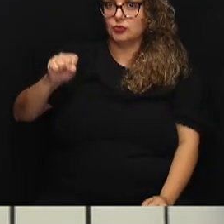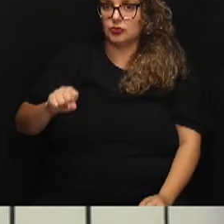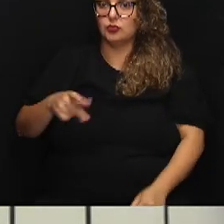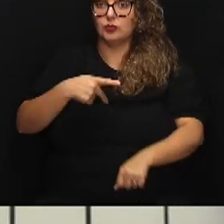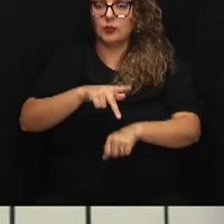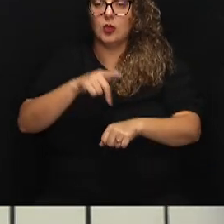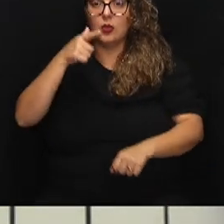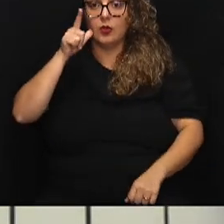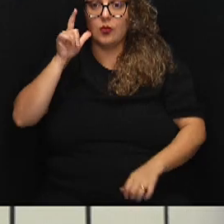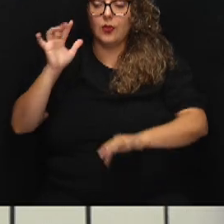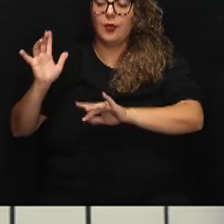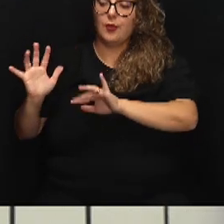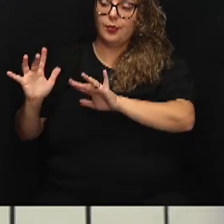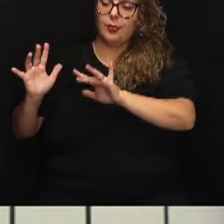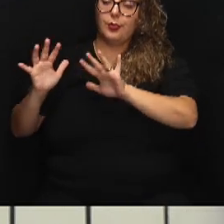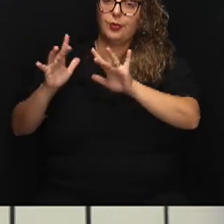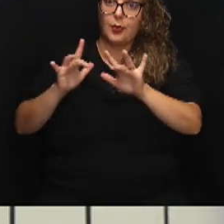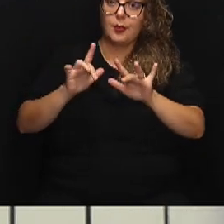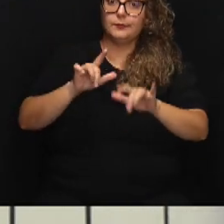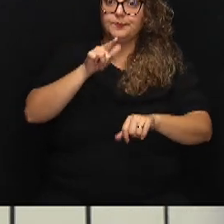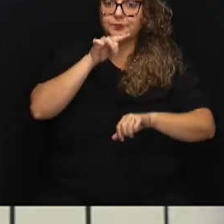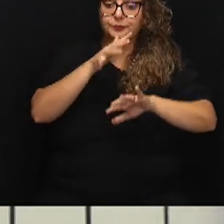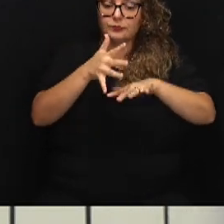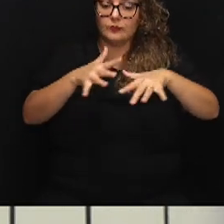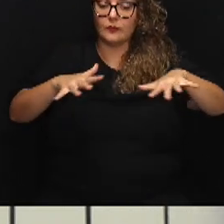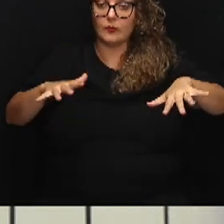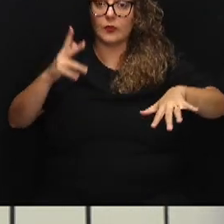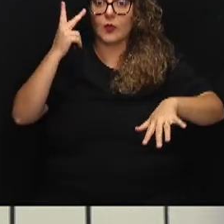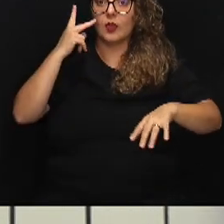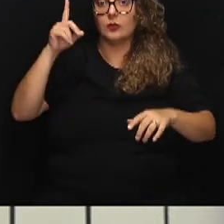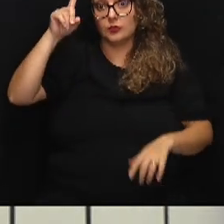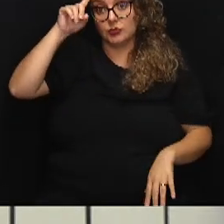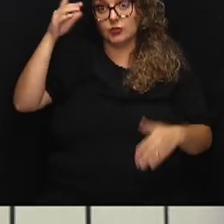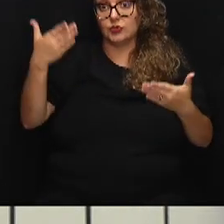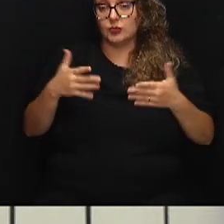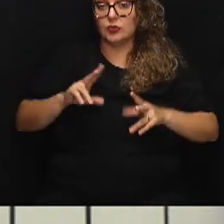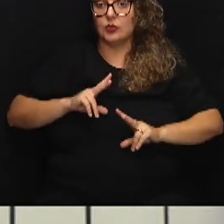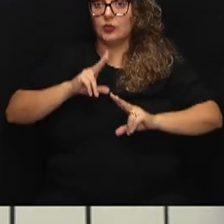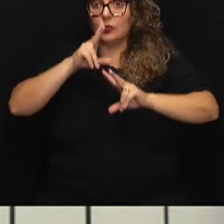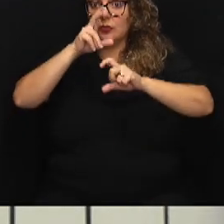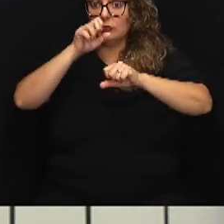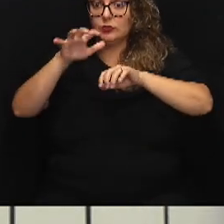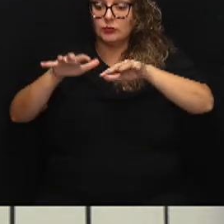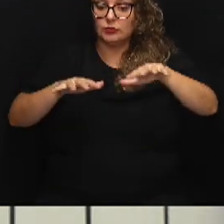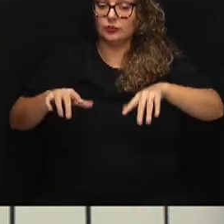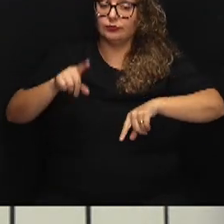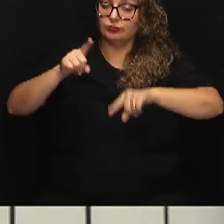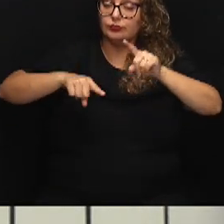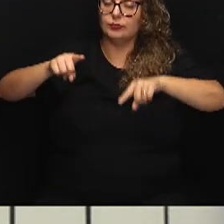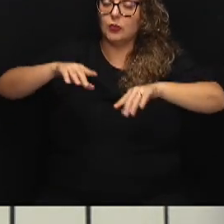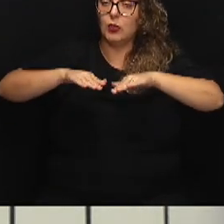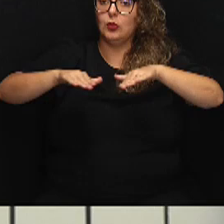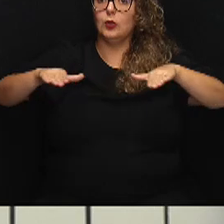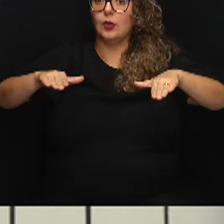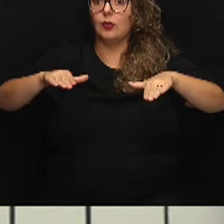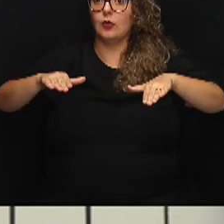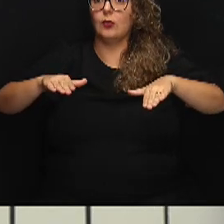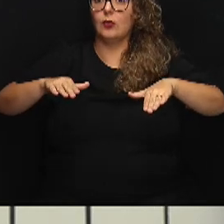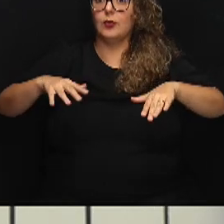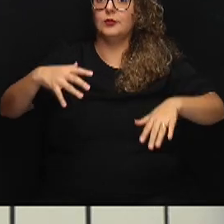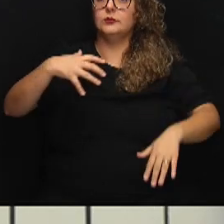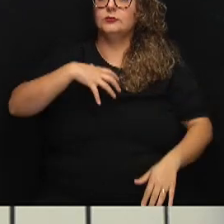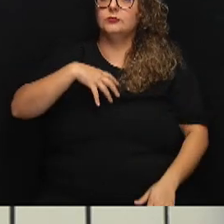e avança, até o litoral paulista no dia de hoje, reforçam as áreas de instabilidade e mantém as